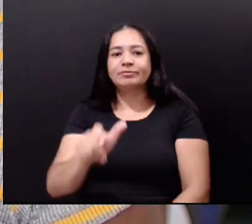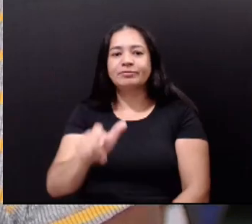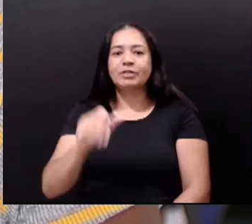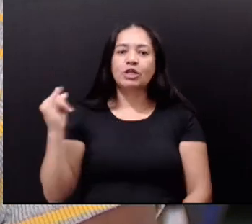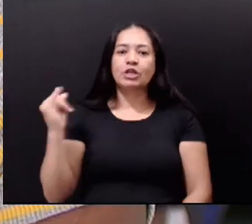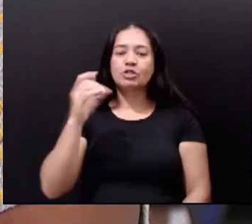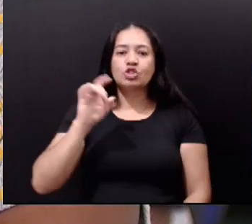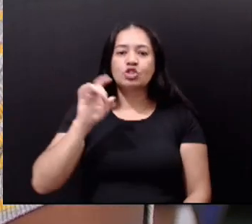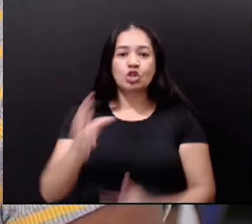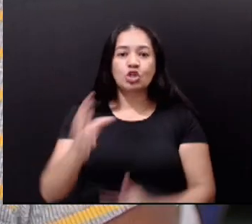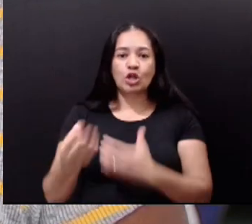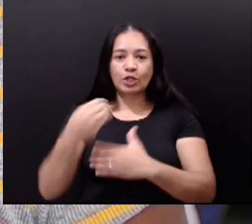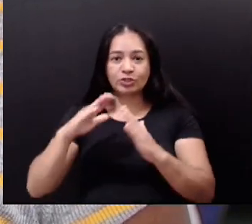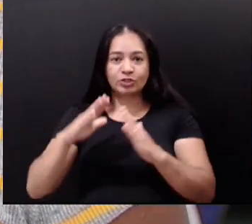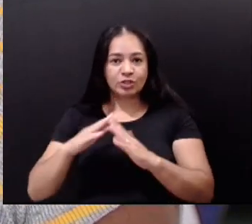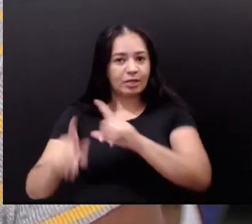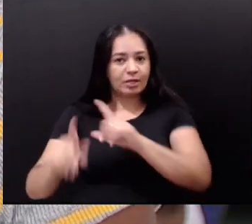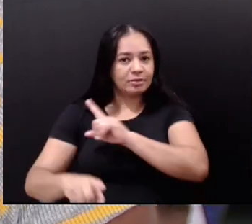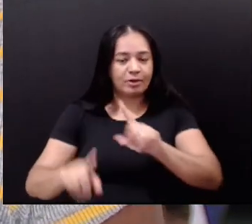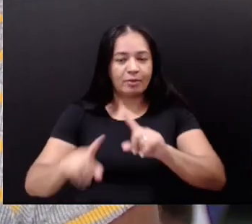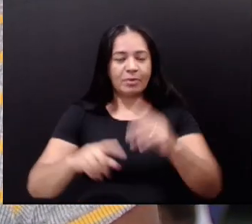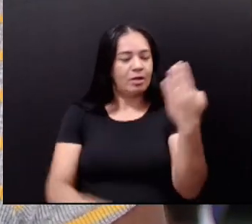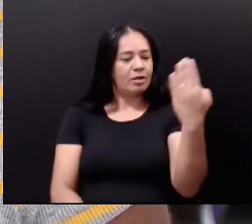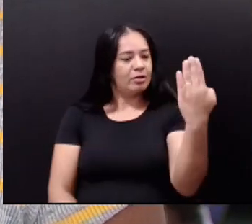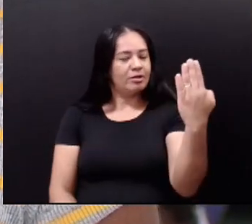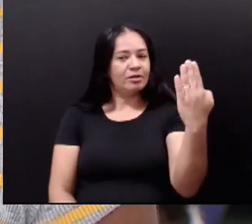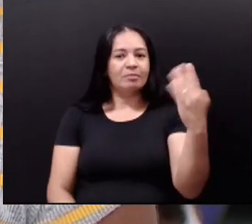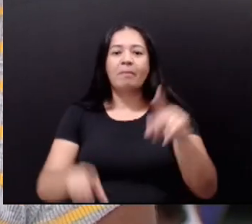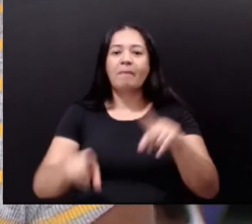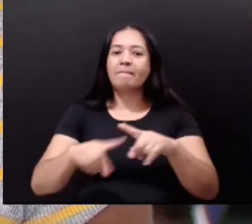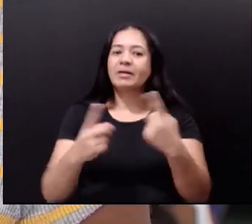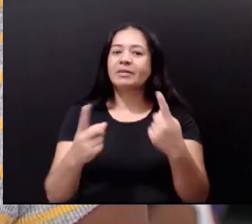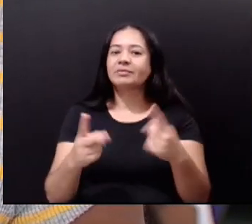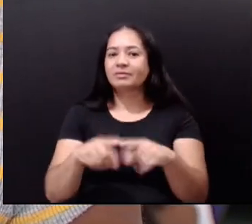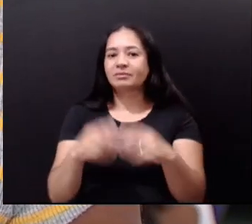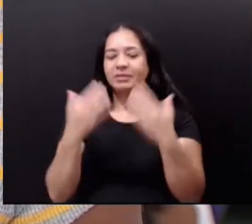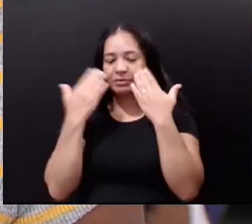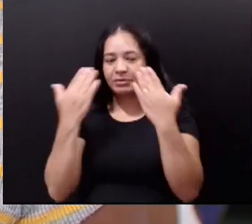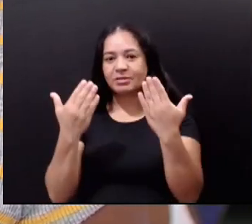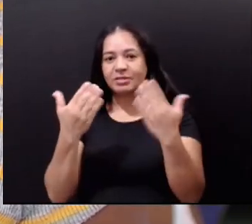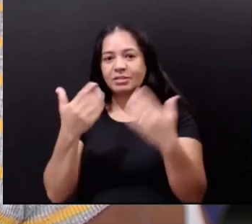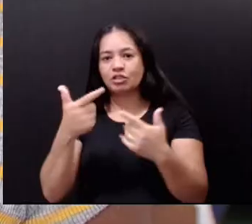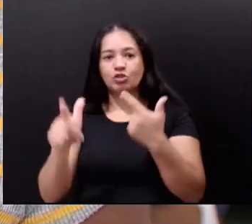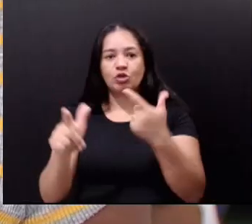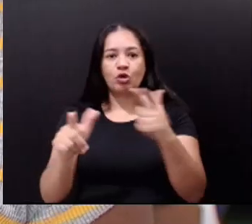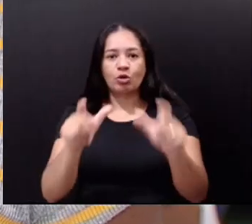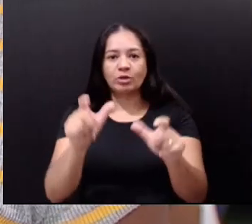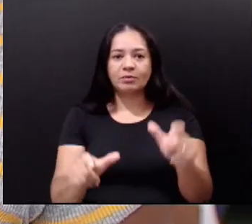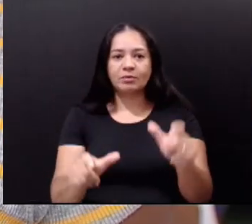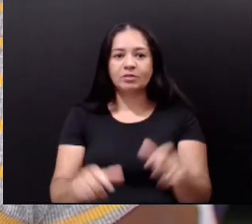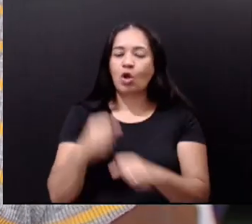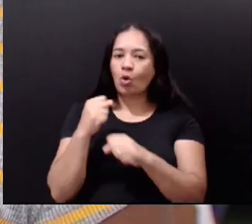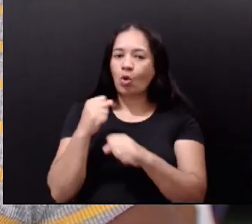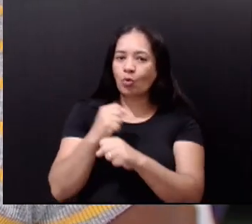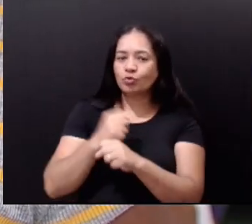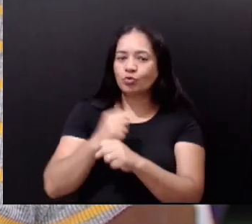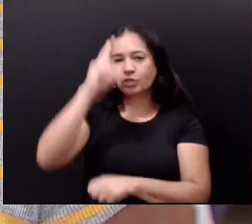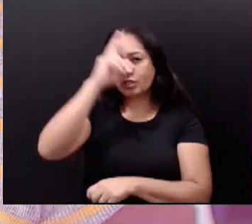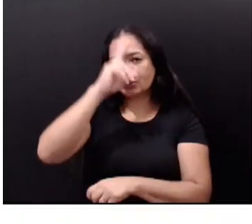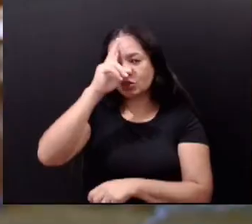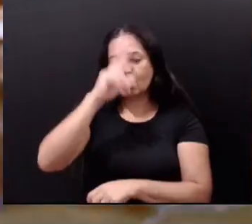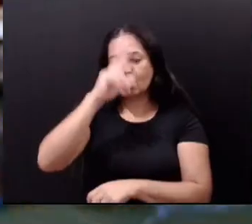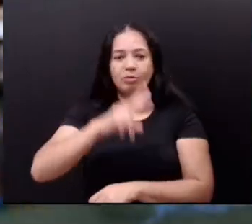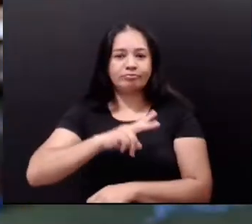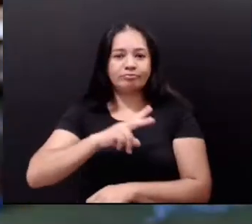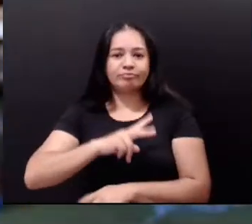no espelho, né? Mas diante de mais pessoas, né? Construindo sua própria história, né? Isso. Então, é